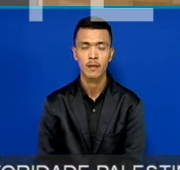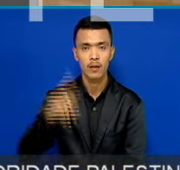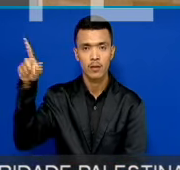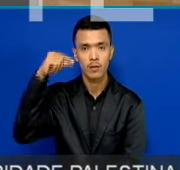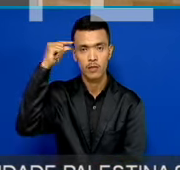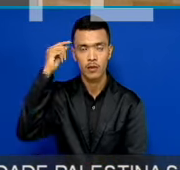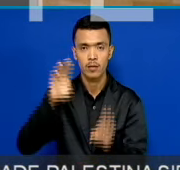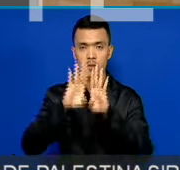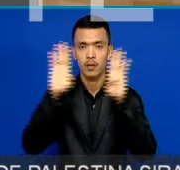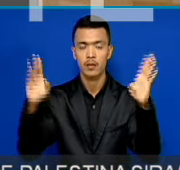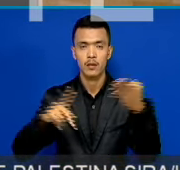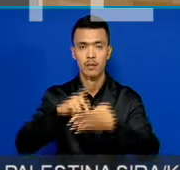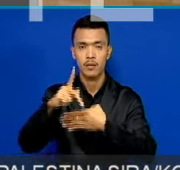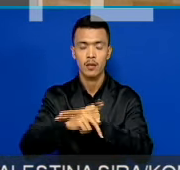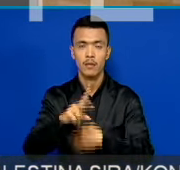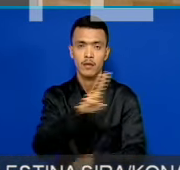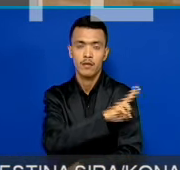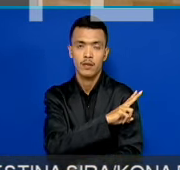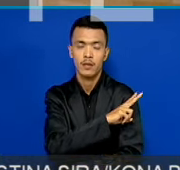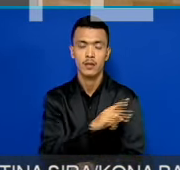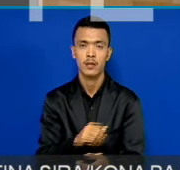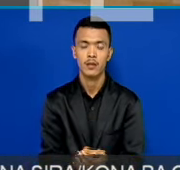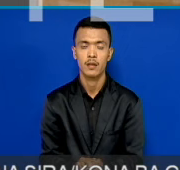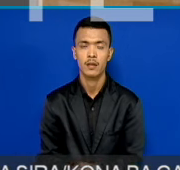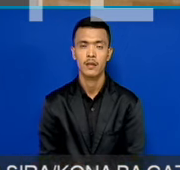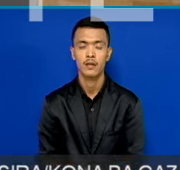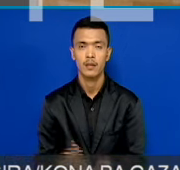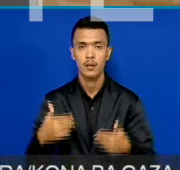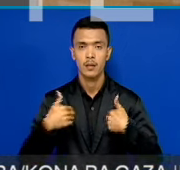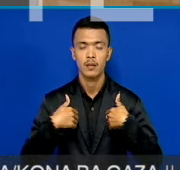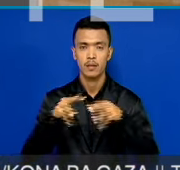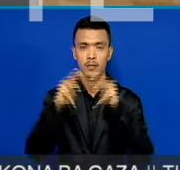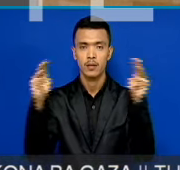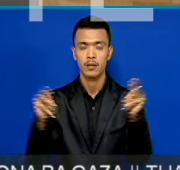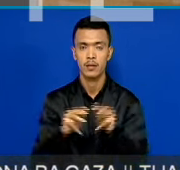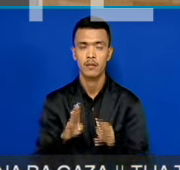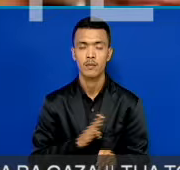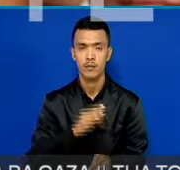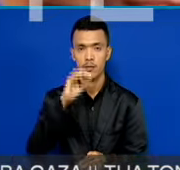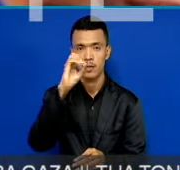Governo lança programa vacinação na prevenção vírus rabies e a município Bobonaro.